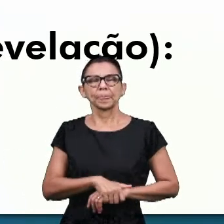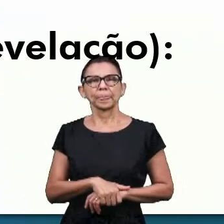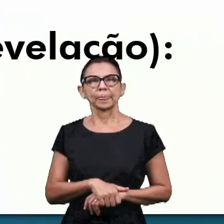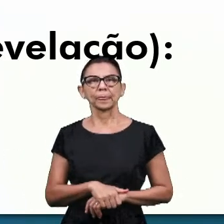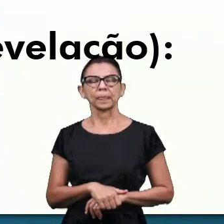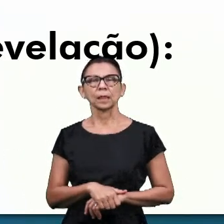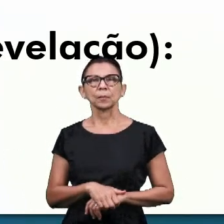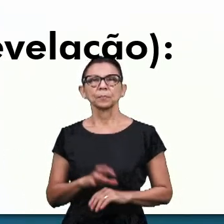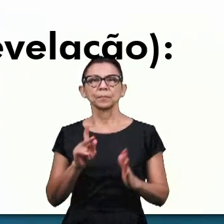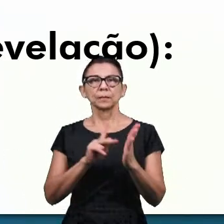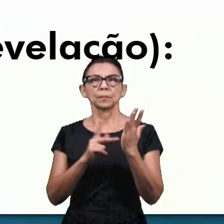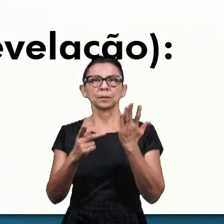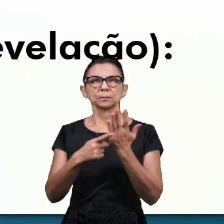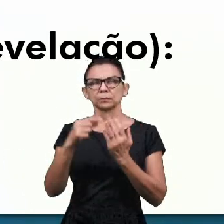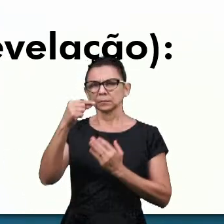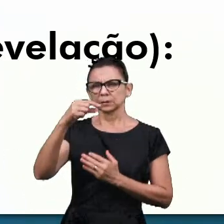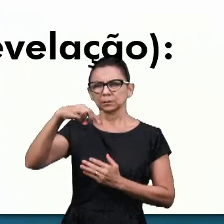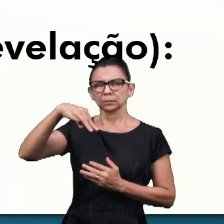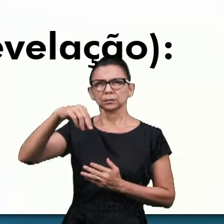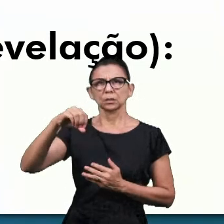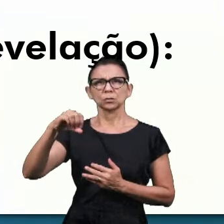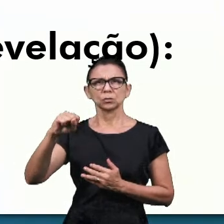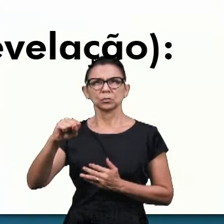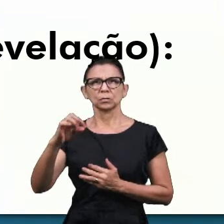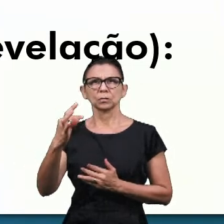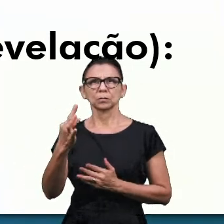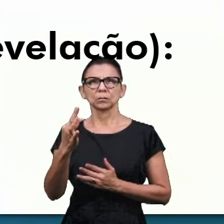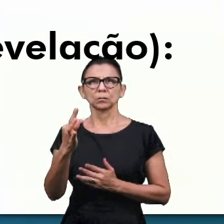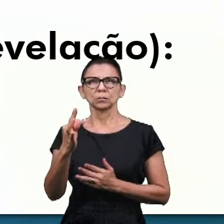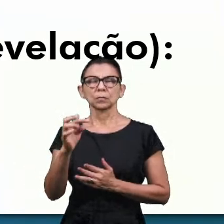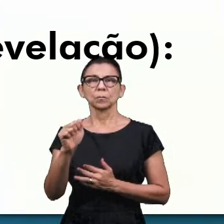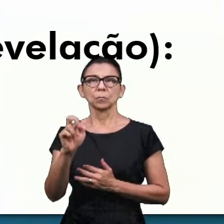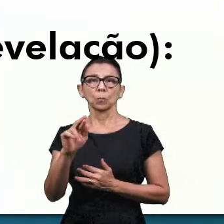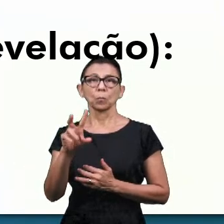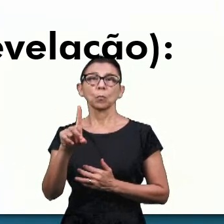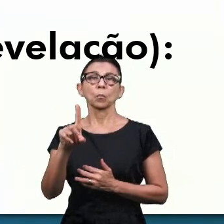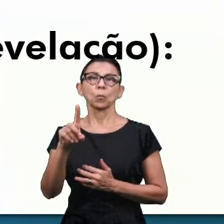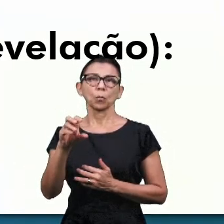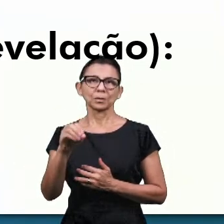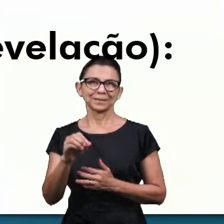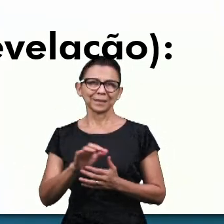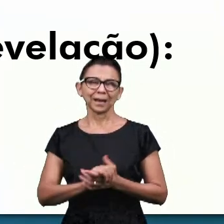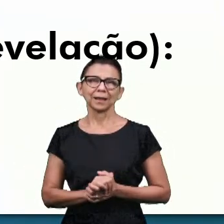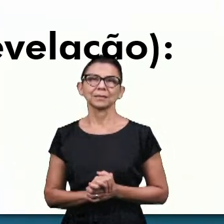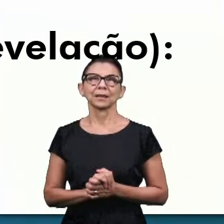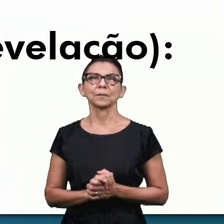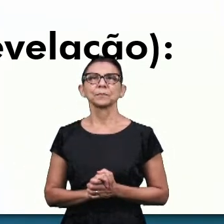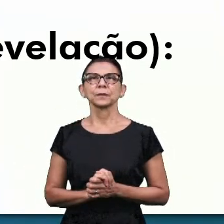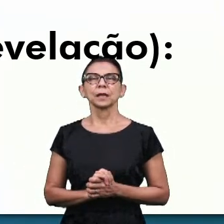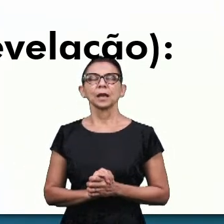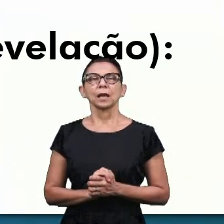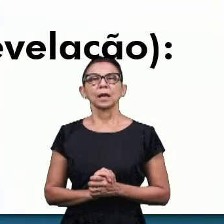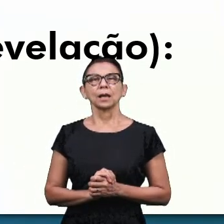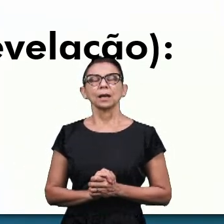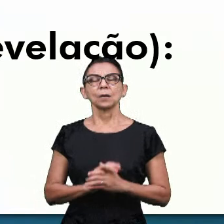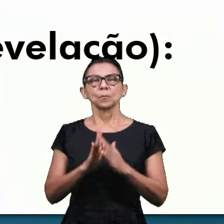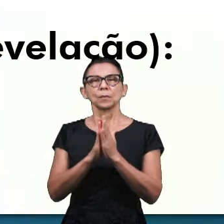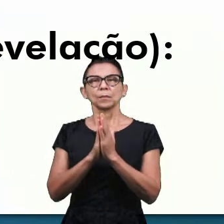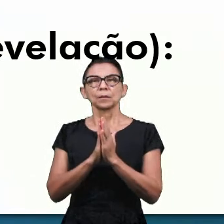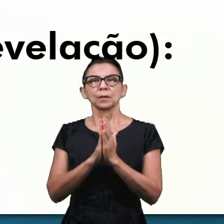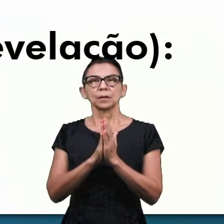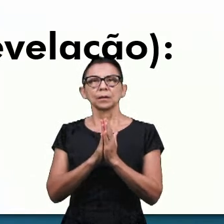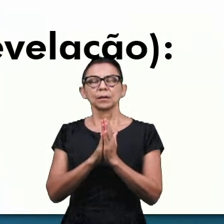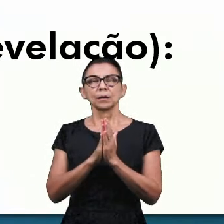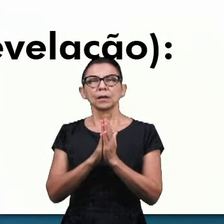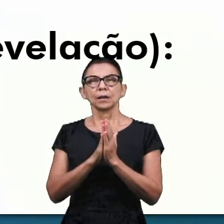que significa palavra sem vida, né? O grão de mostarda é palavra sem vida, sem efeito, sem a ação do Espírito Santo, né? Quer dizer, é